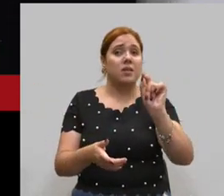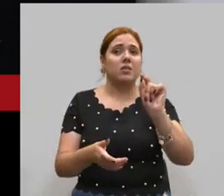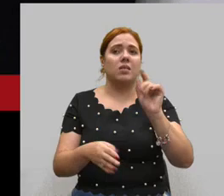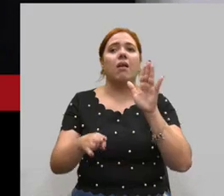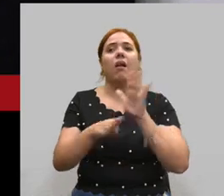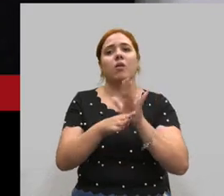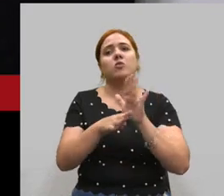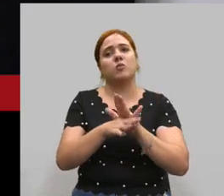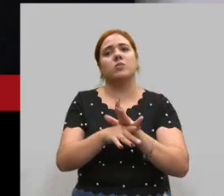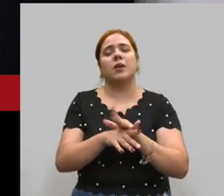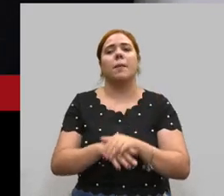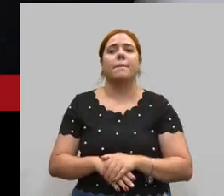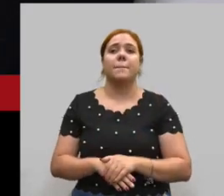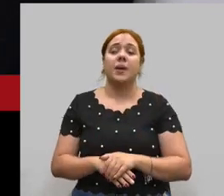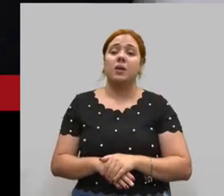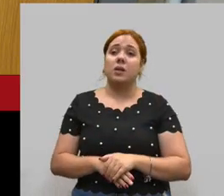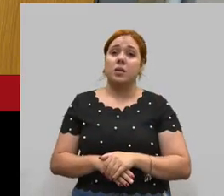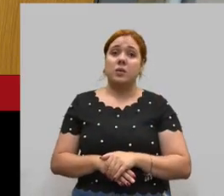trabalhoso